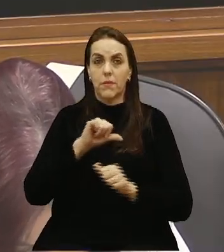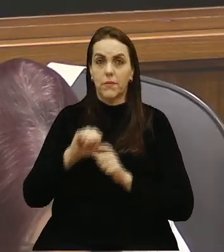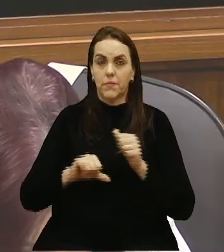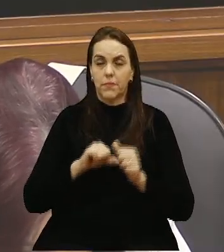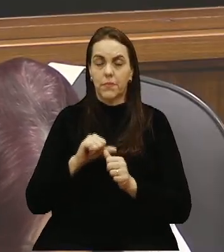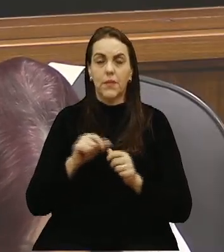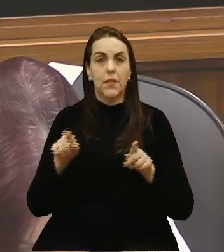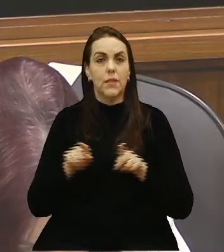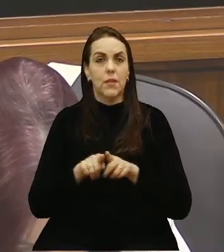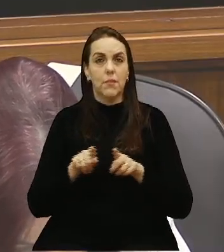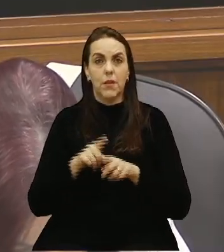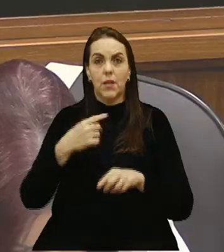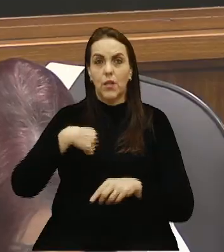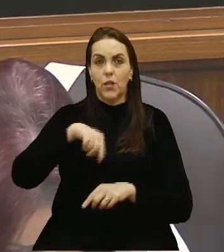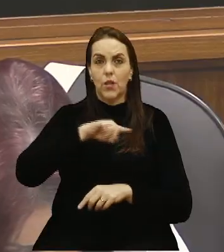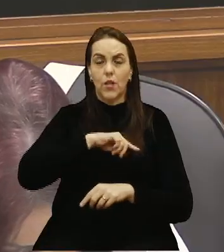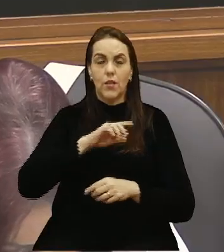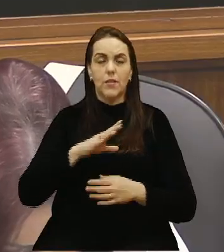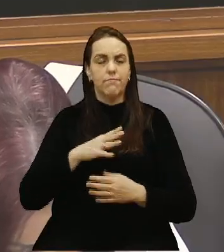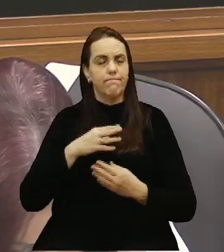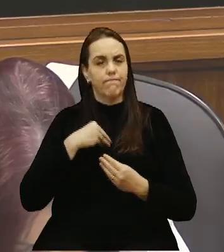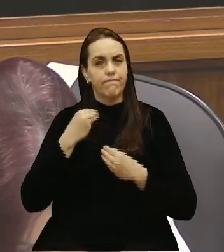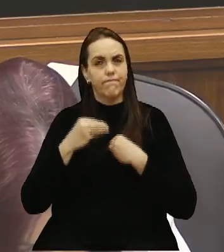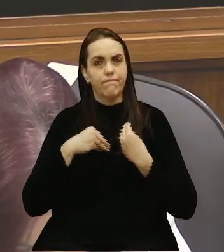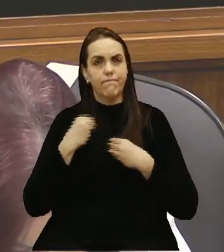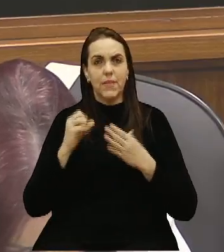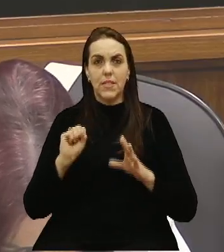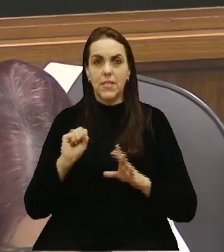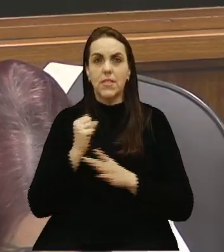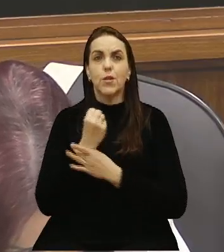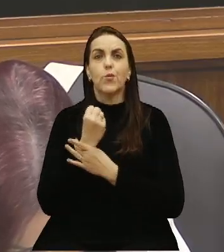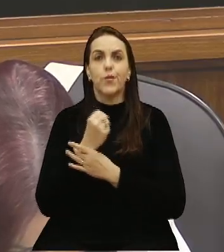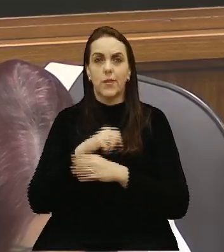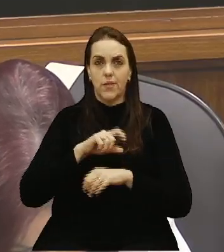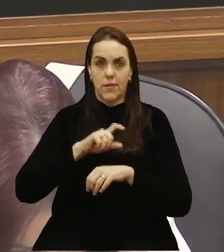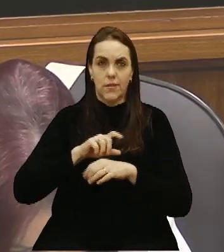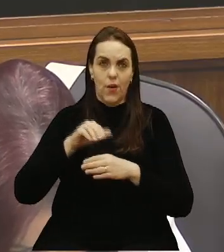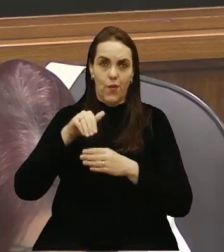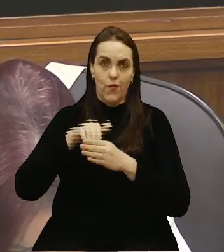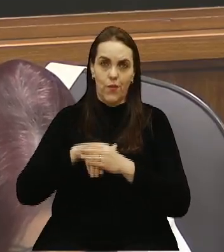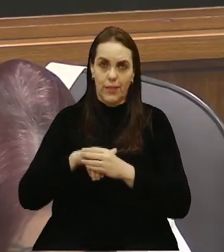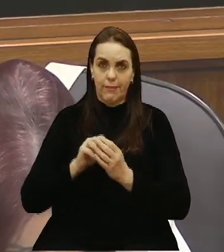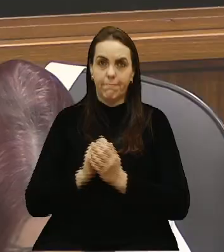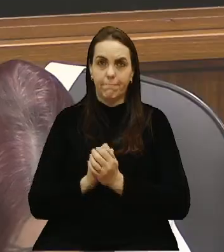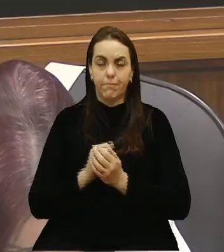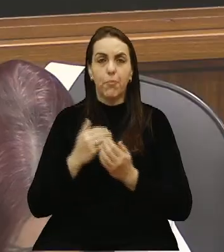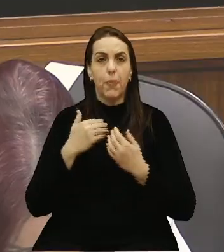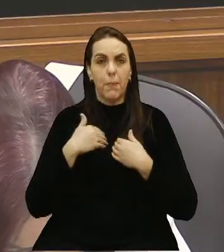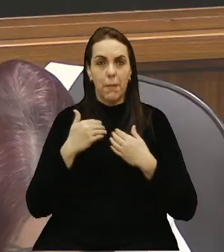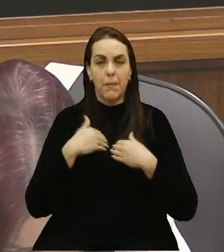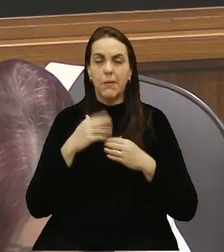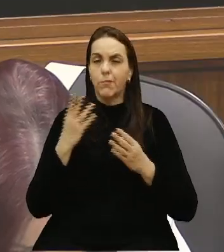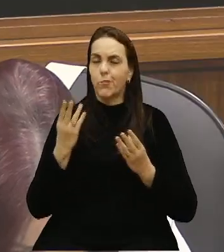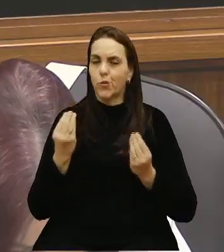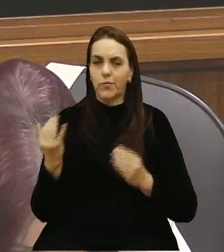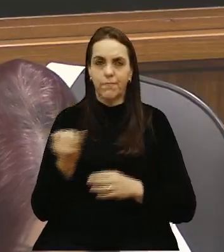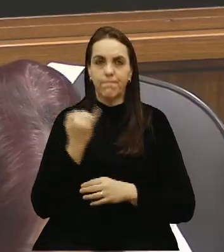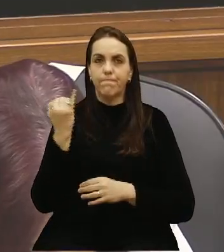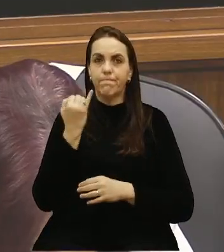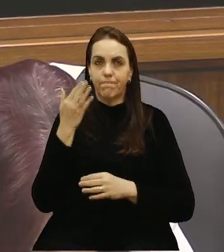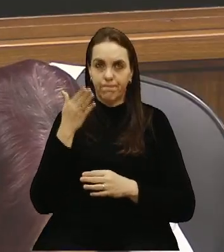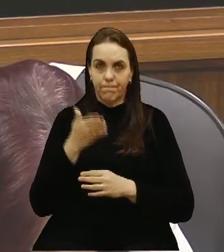que, inclusive, a gente se sentisse mais seguro na hora da votação. Então, esse ponto, para mim, ele é muito central. A